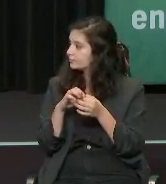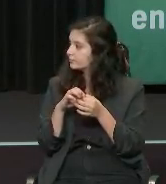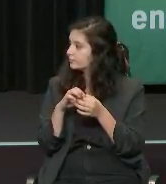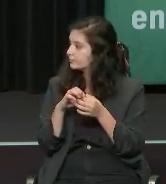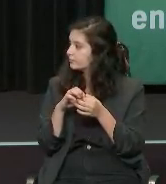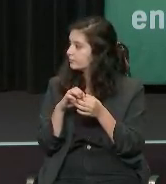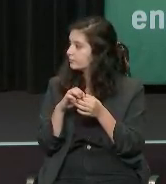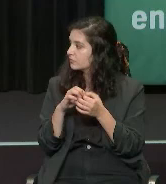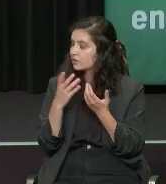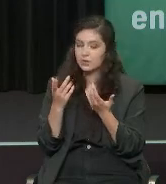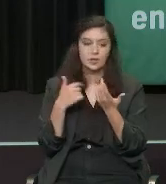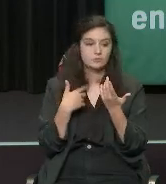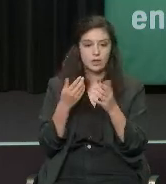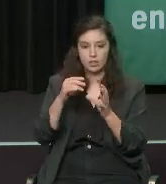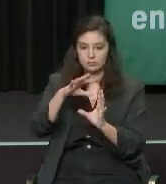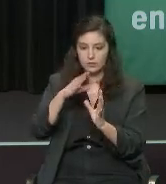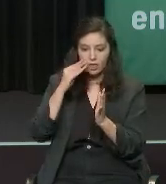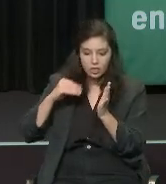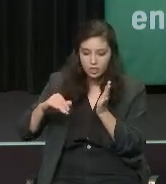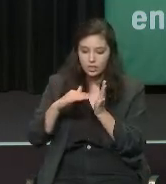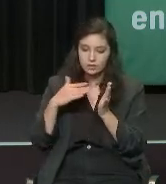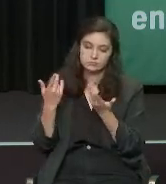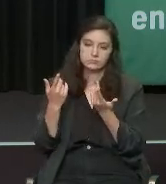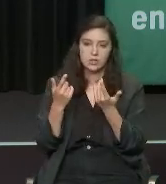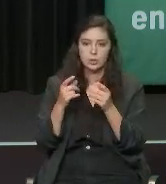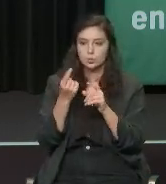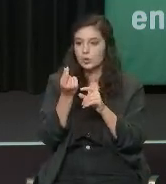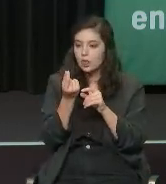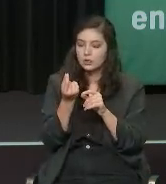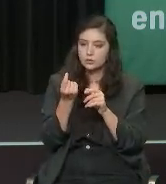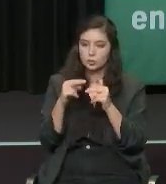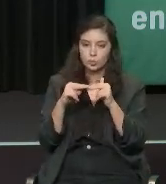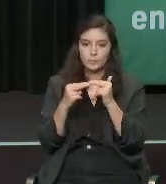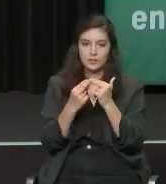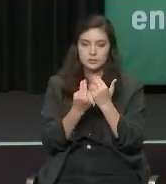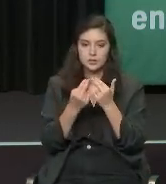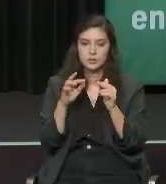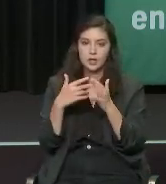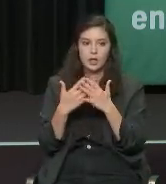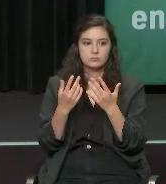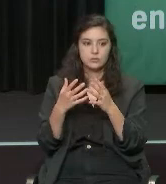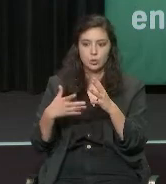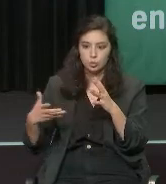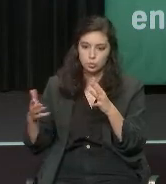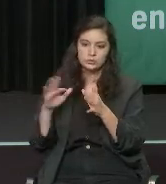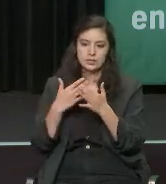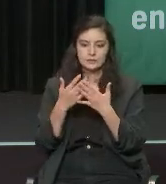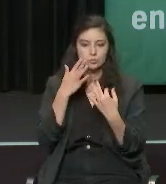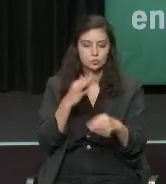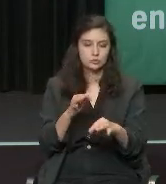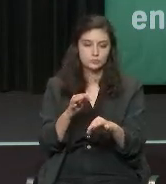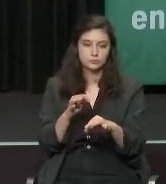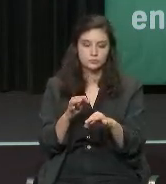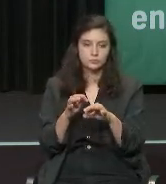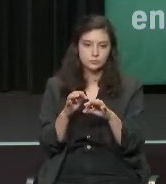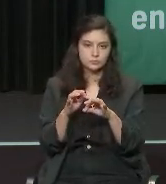Earth Observation é uma peça do puzzle, não é? Ficámos aqui e o puzzle é mais complexo e temos de fazer maneira de simplificar um